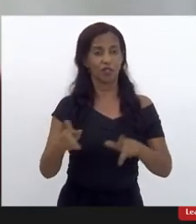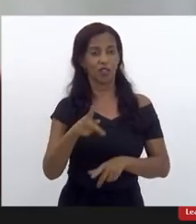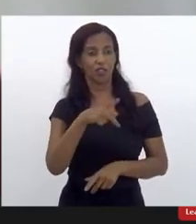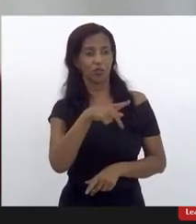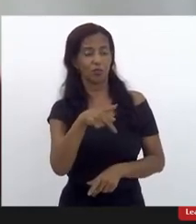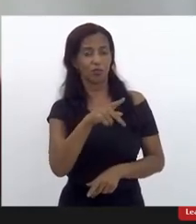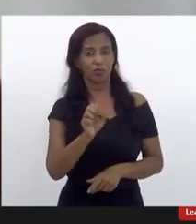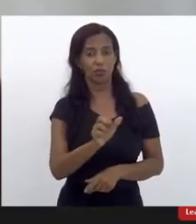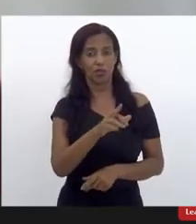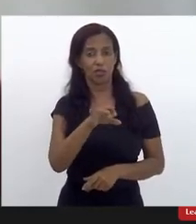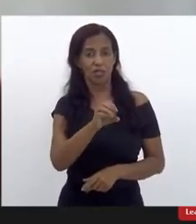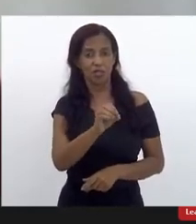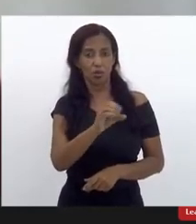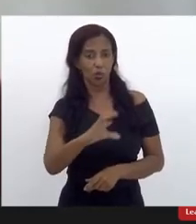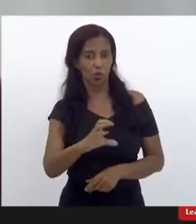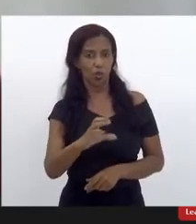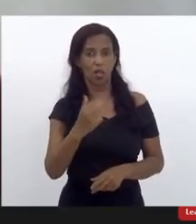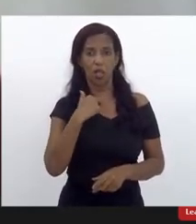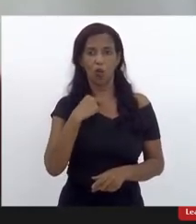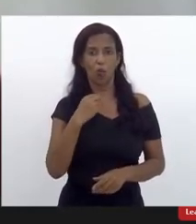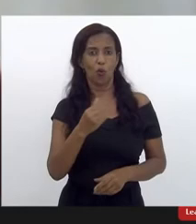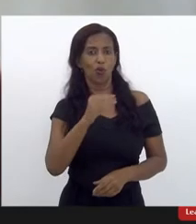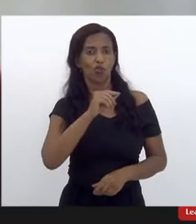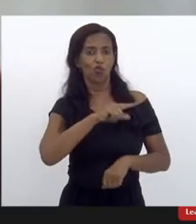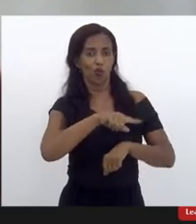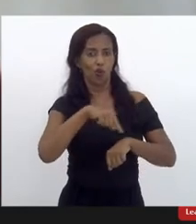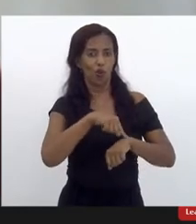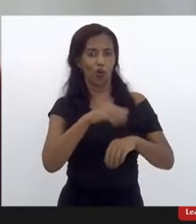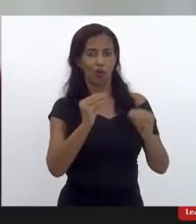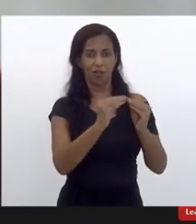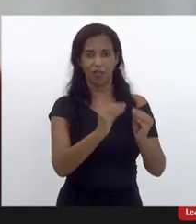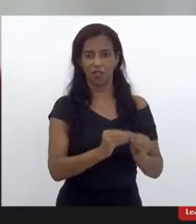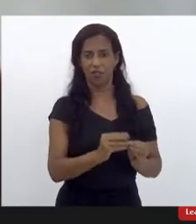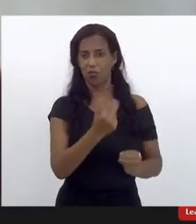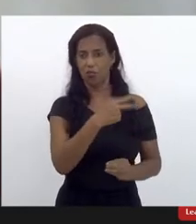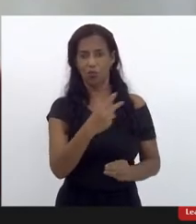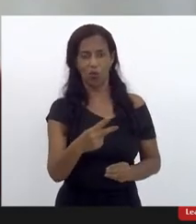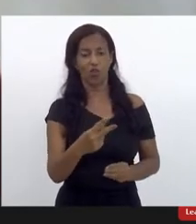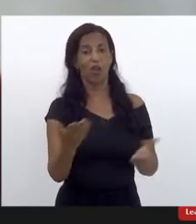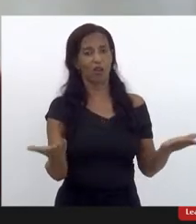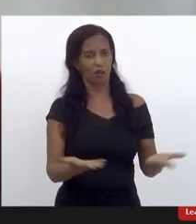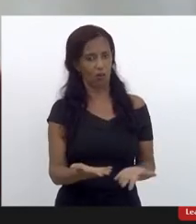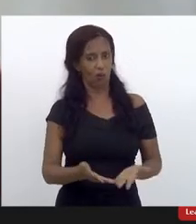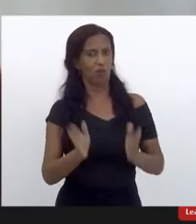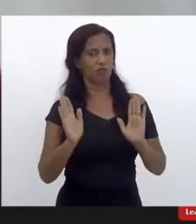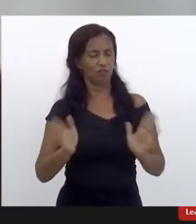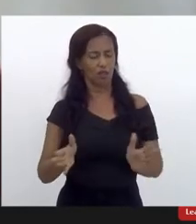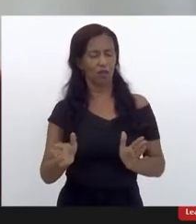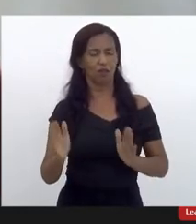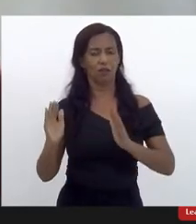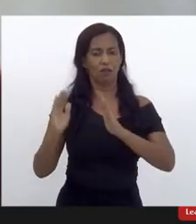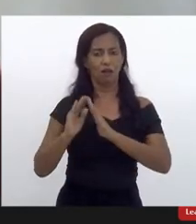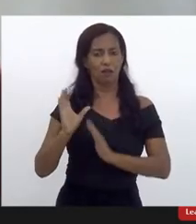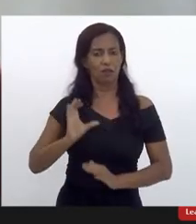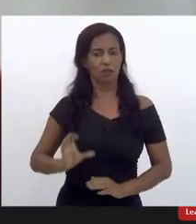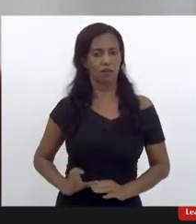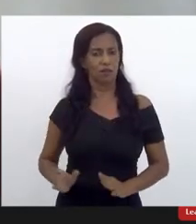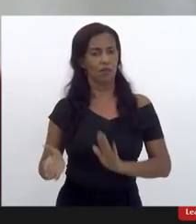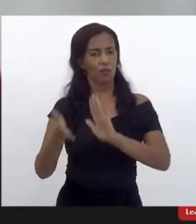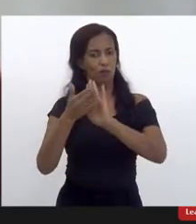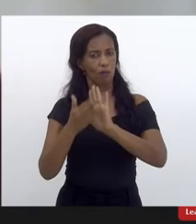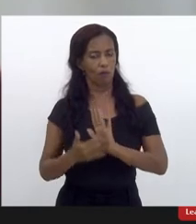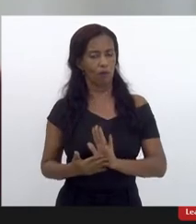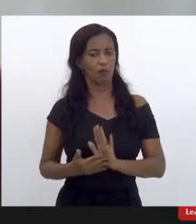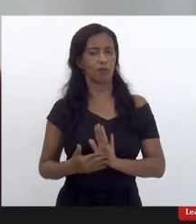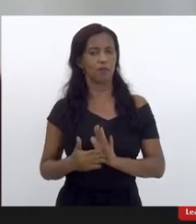da SEDUC, não pode fazer hora extra. Não podia. Está sendo sanado. Já está na Casa Civil, com pareceres favoráveis